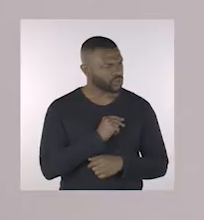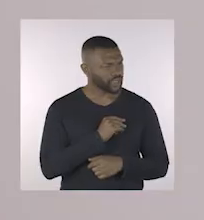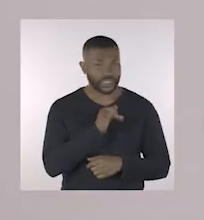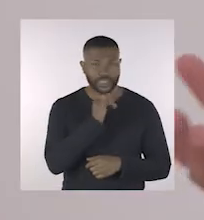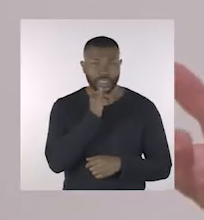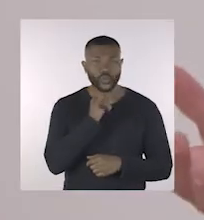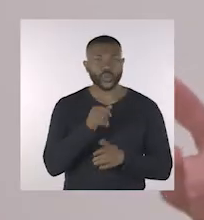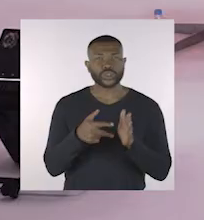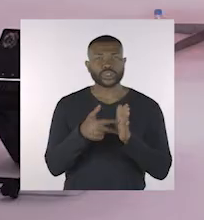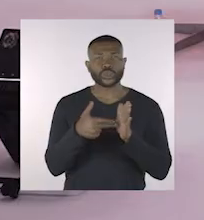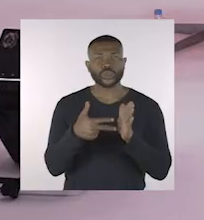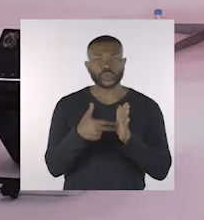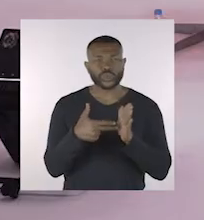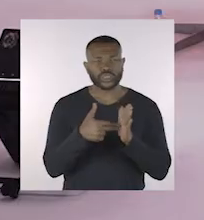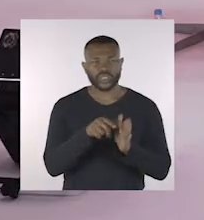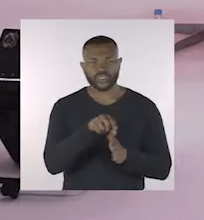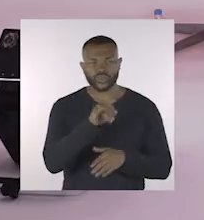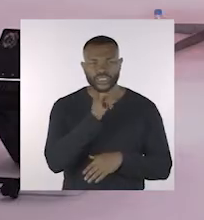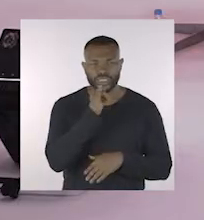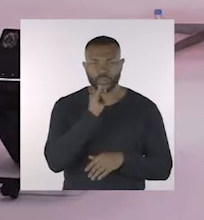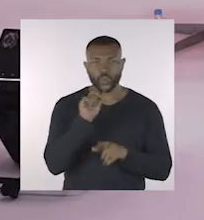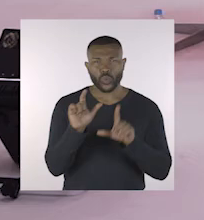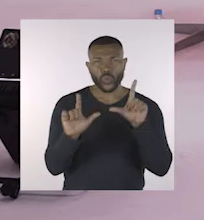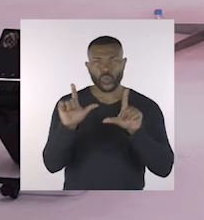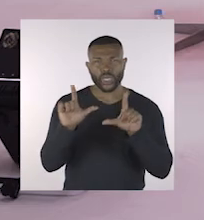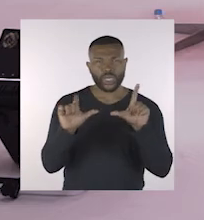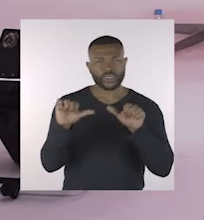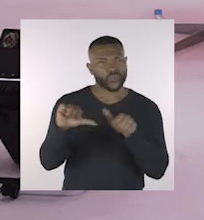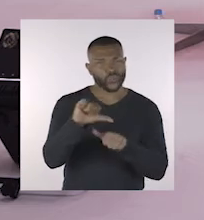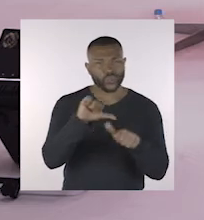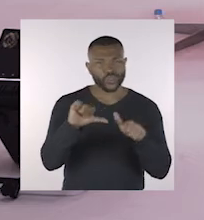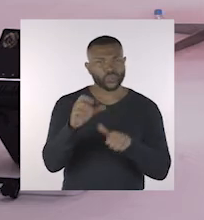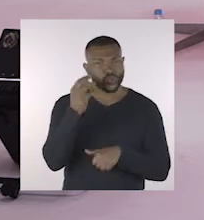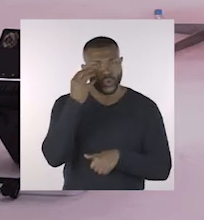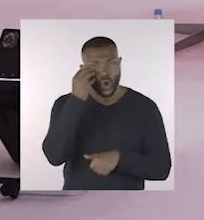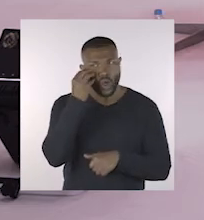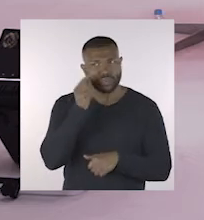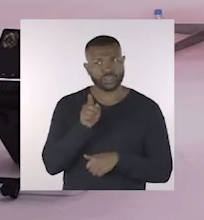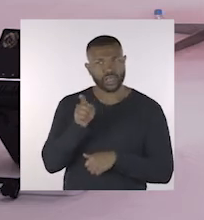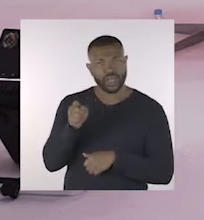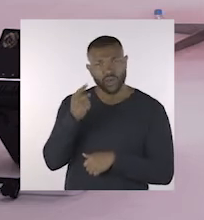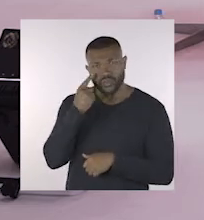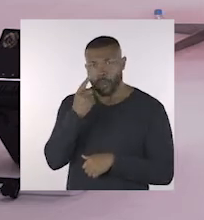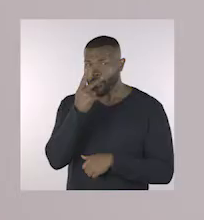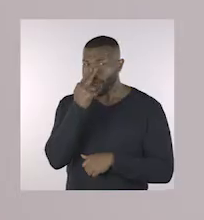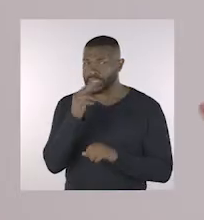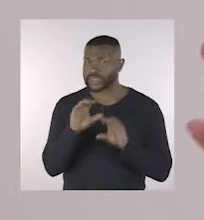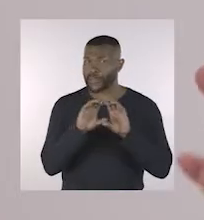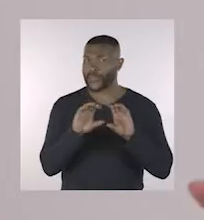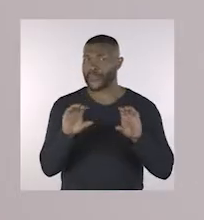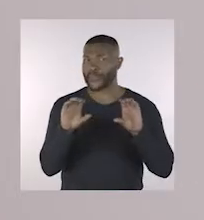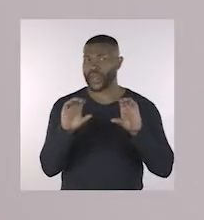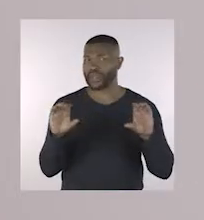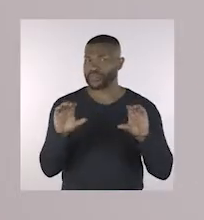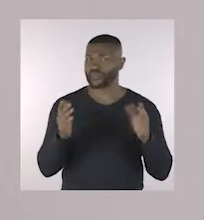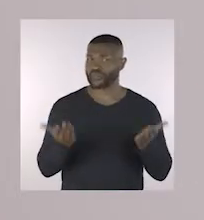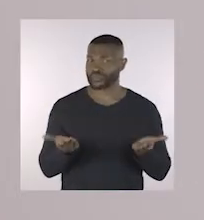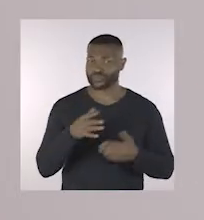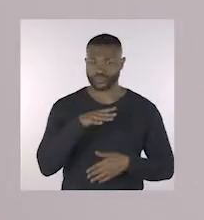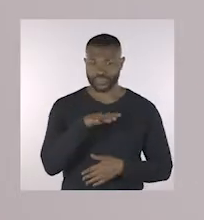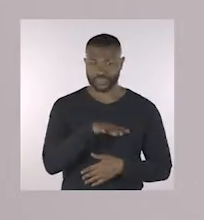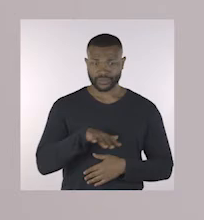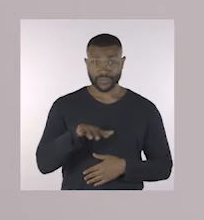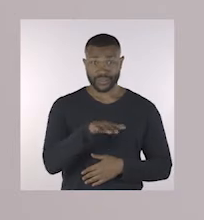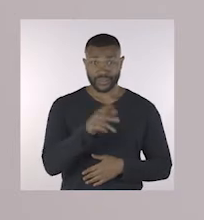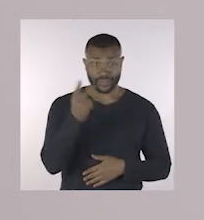fala por nós final cirurgias eletivas né que tão parada Vamos mudar para propaganda do do Bruno Covas né Porque lá é o paraíso né